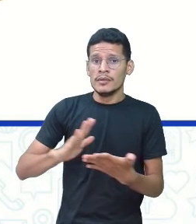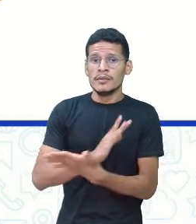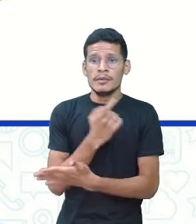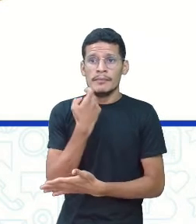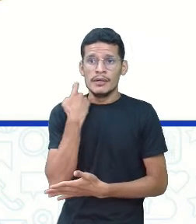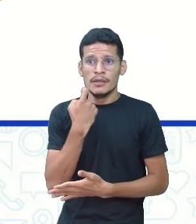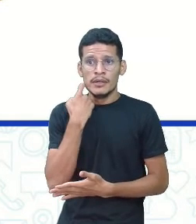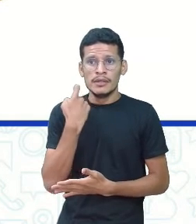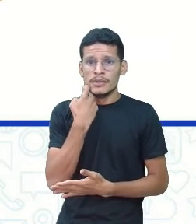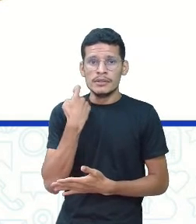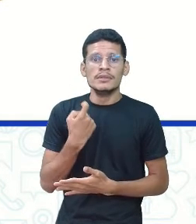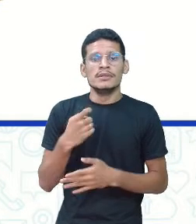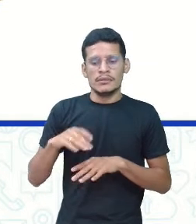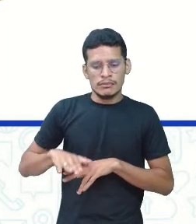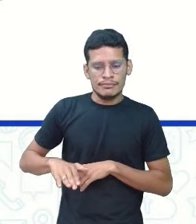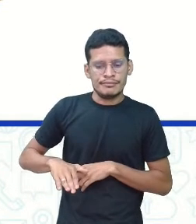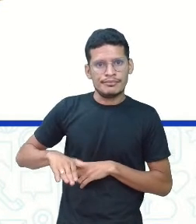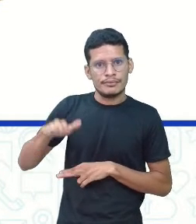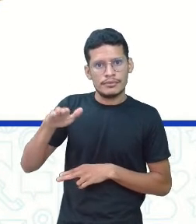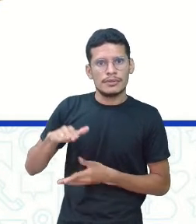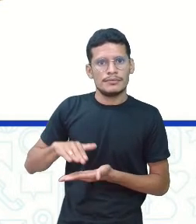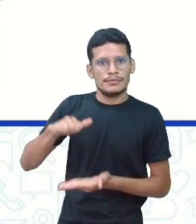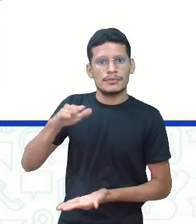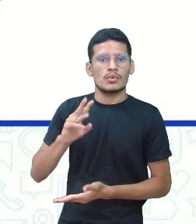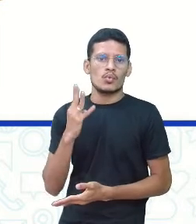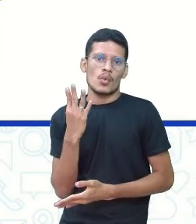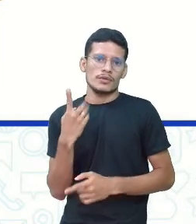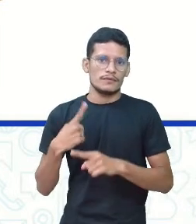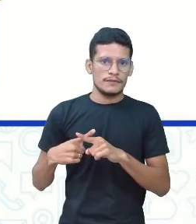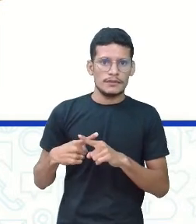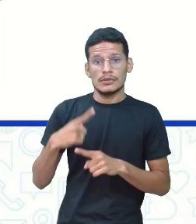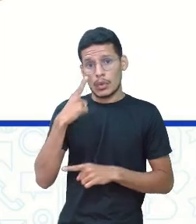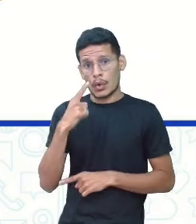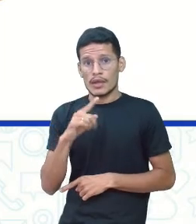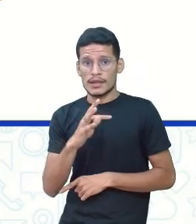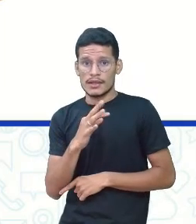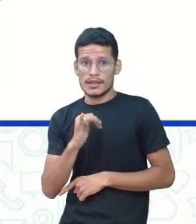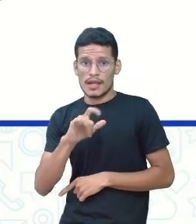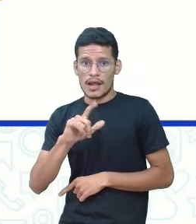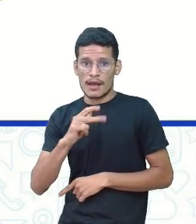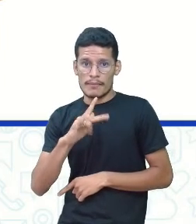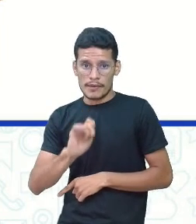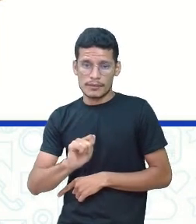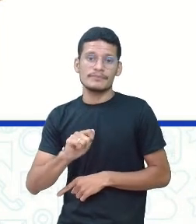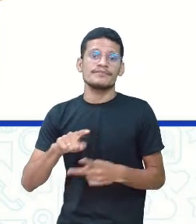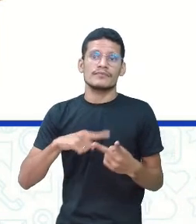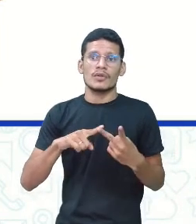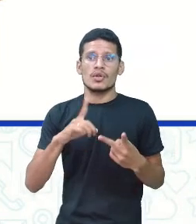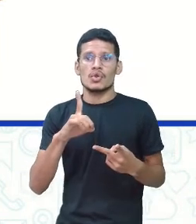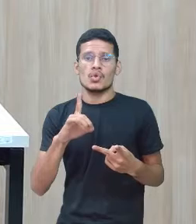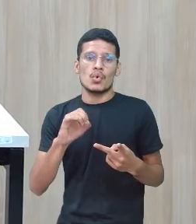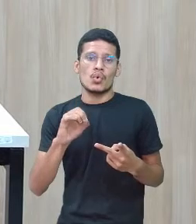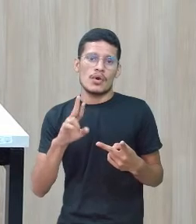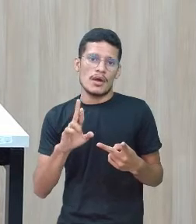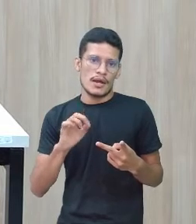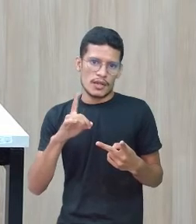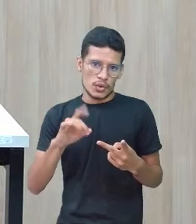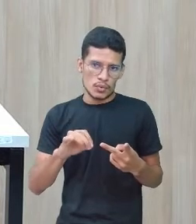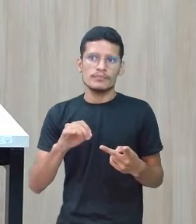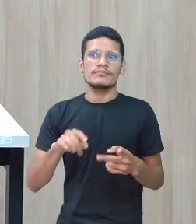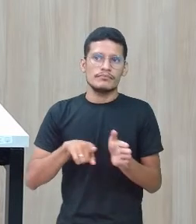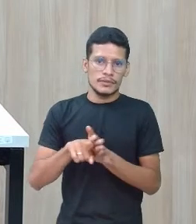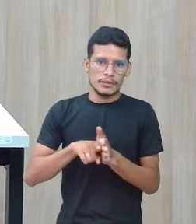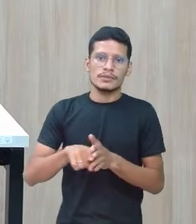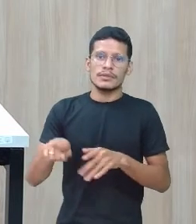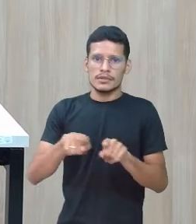com crescimento 4 vezes também acima do normal, no caso da tilápia e do dourado. Então, essa pesquisa também é feita